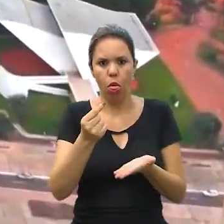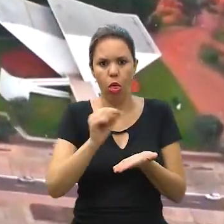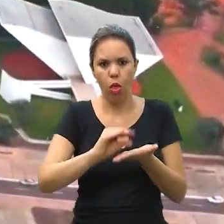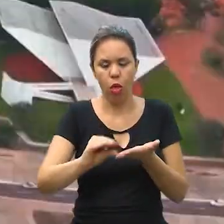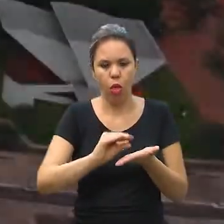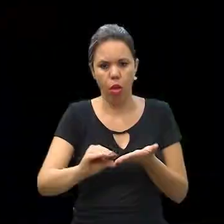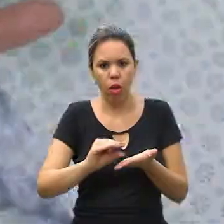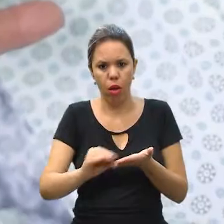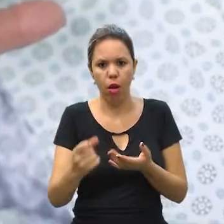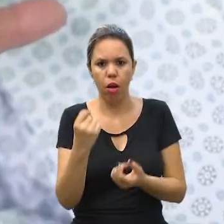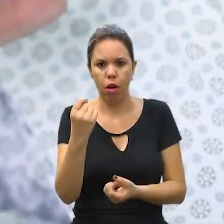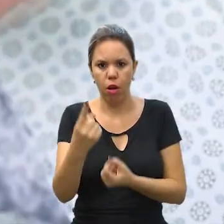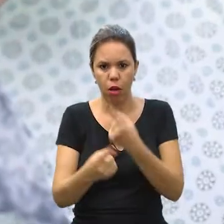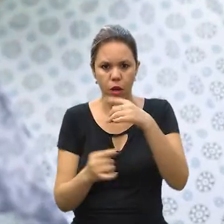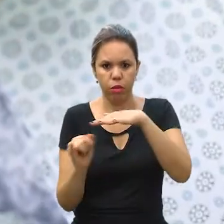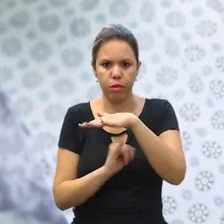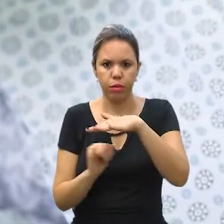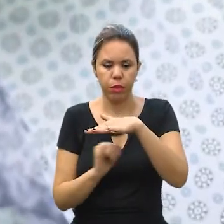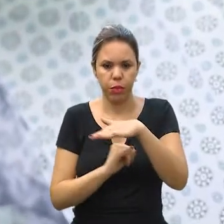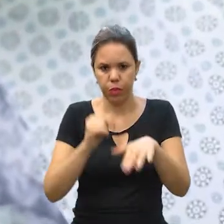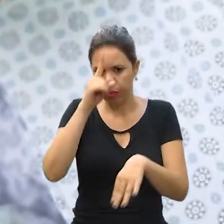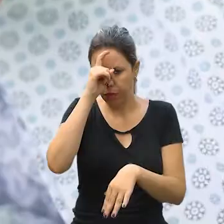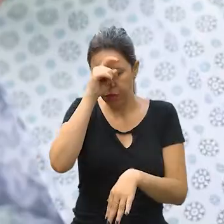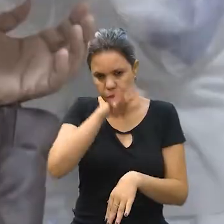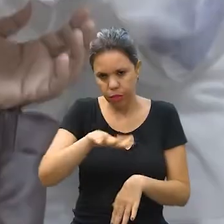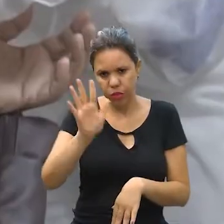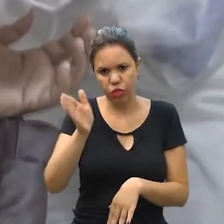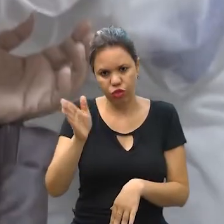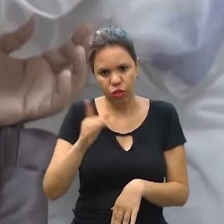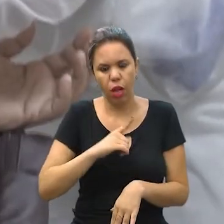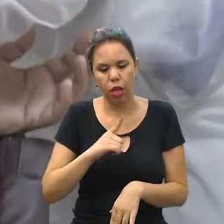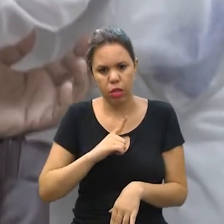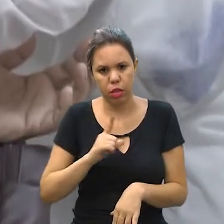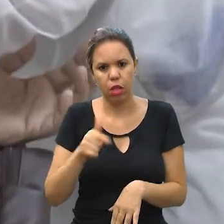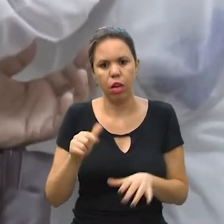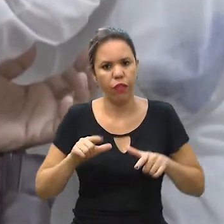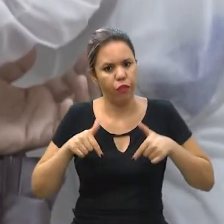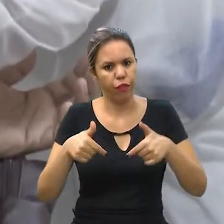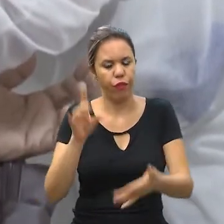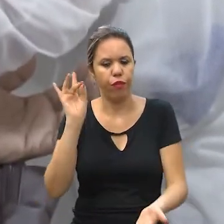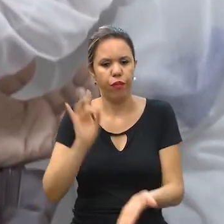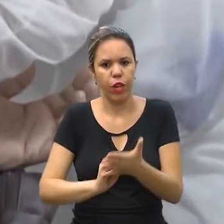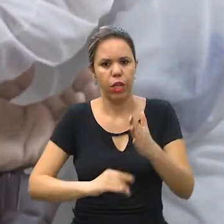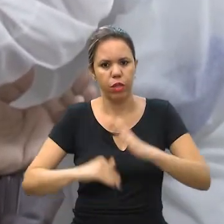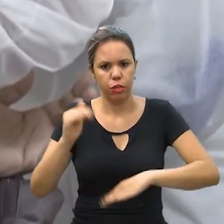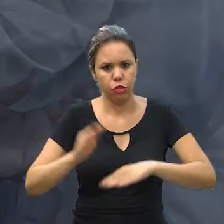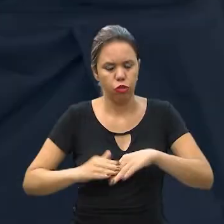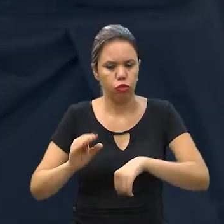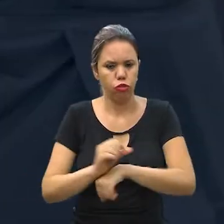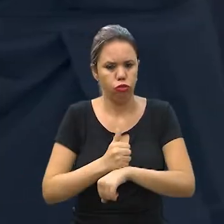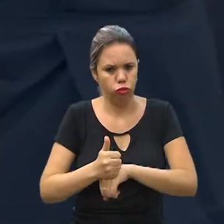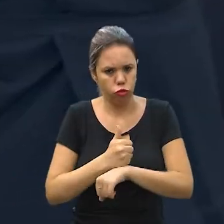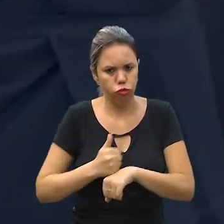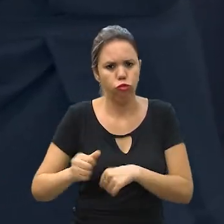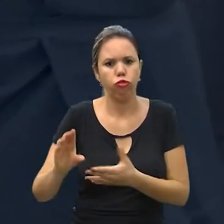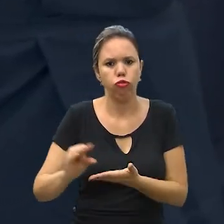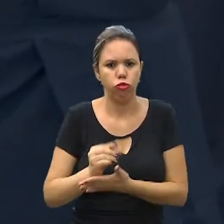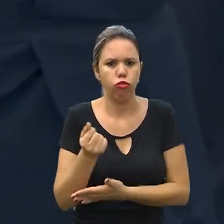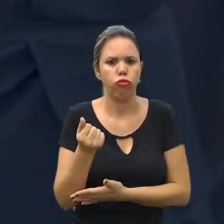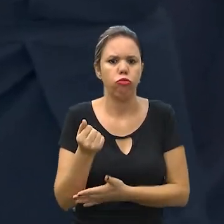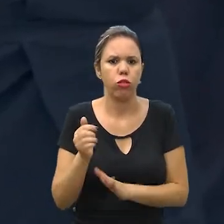dessas emendas. Embora algumas das instituições hospitalares já tenham atuação efetiva de profissionais de captação